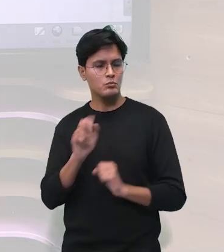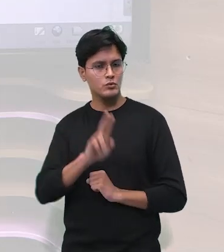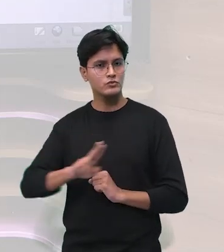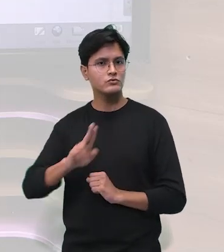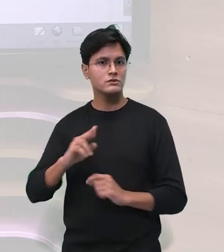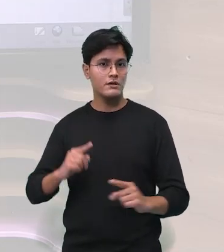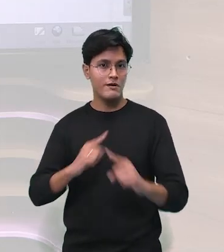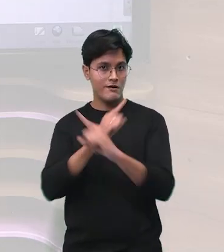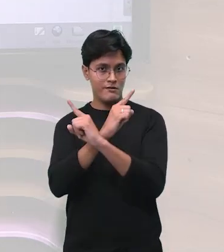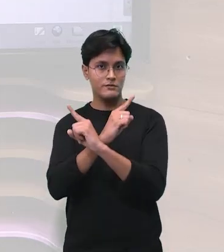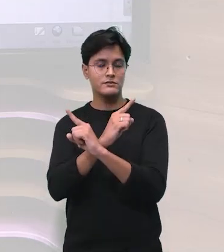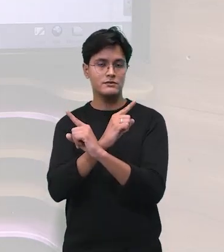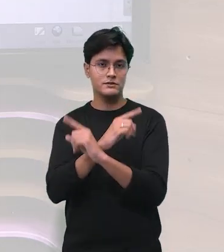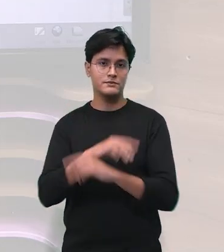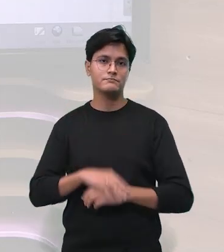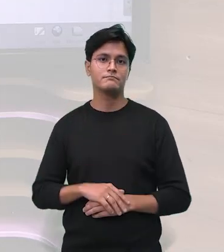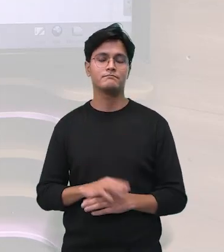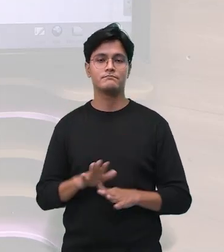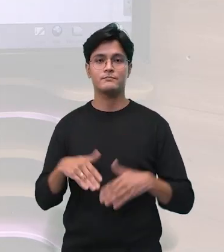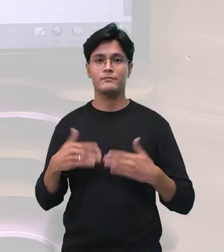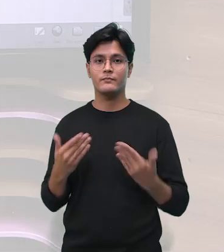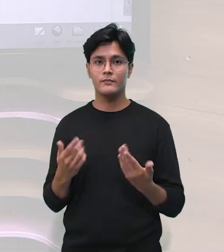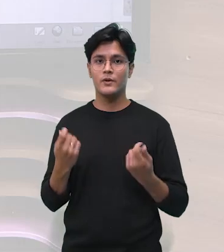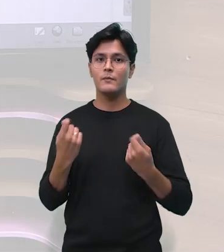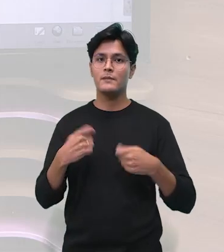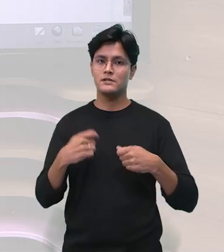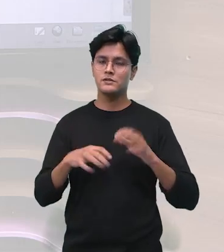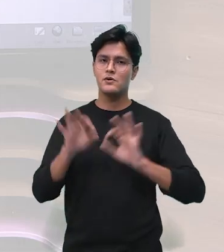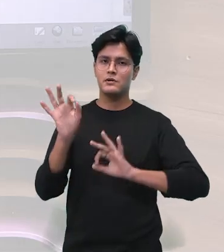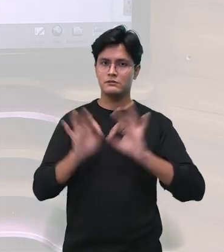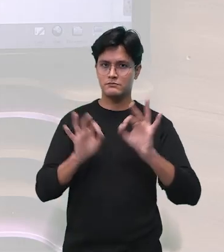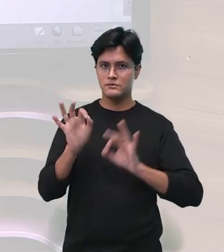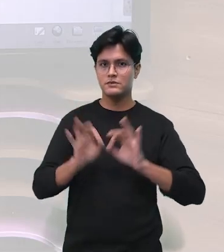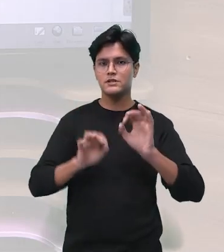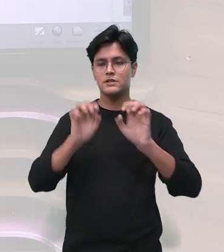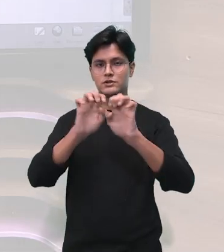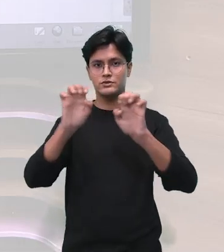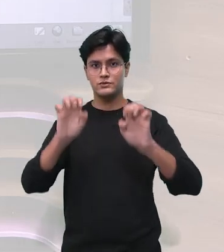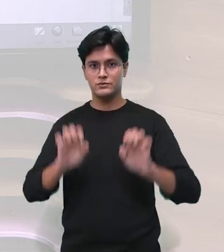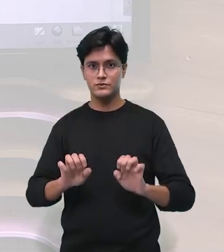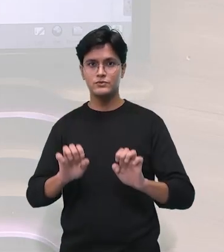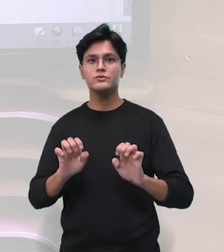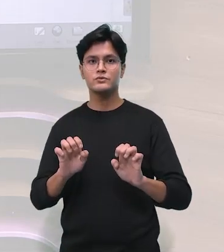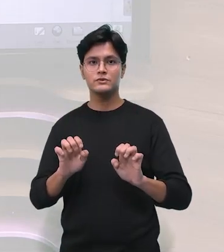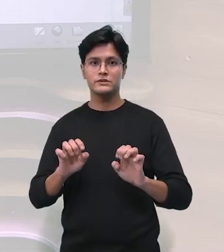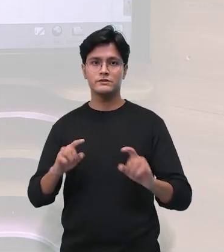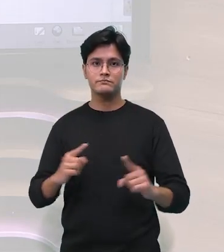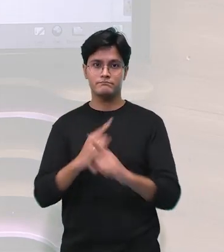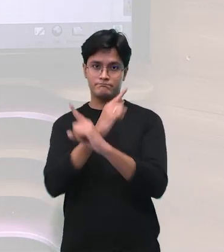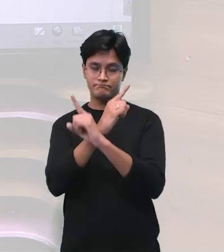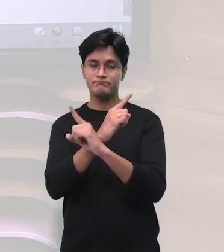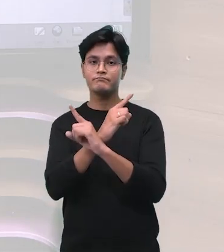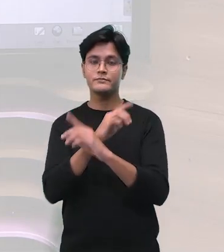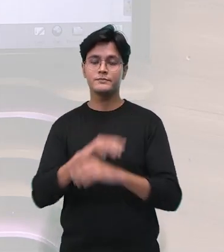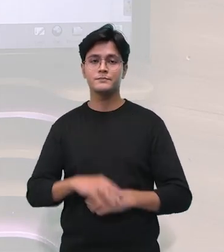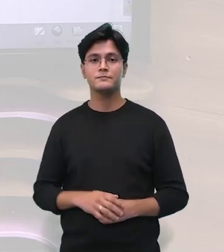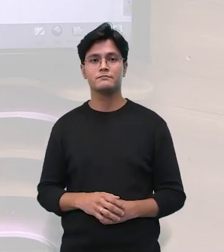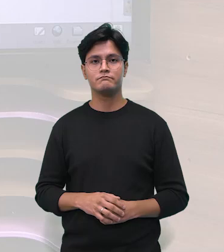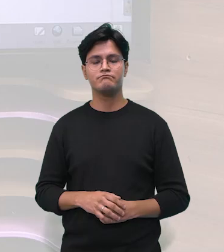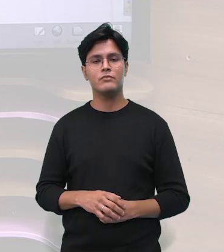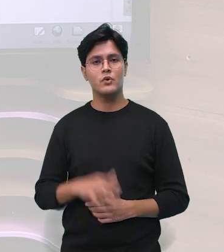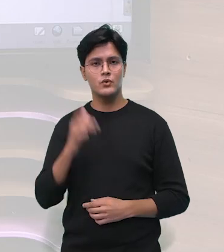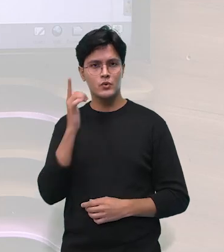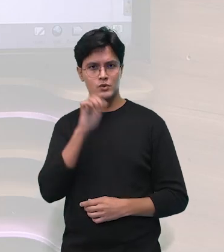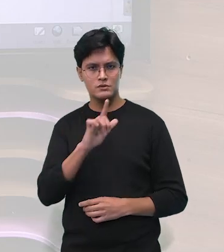Tá bom? Para a gente resolver esse probleminha, a gente vai ter que montar uma estrutura, uma proporção, tá bom? Para a gente poder fazer